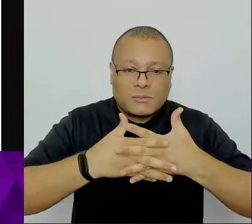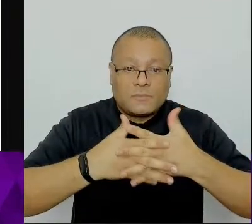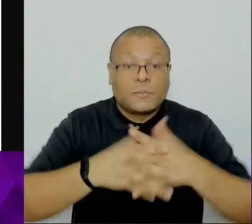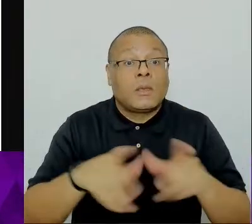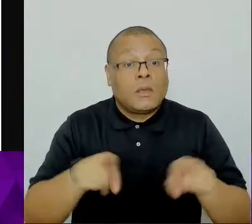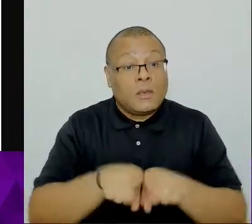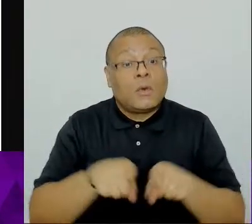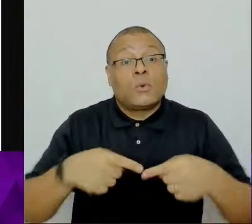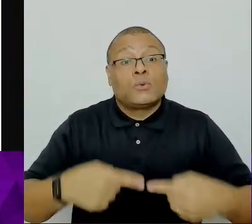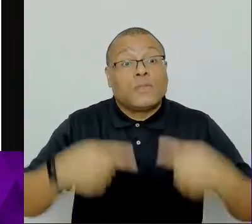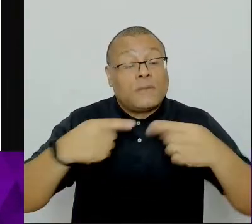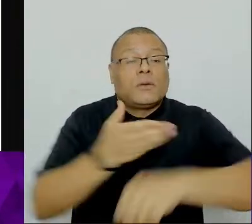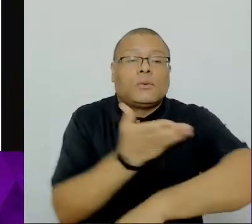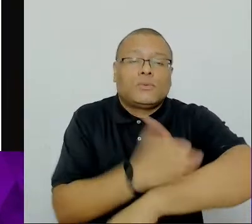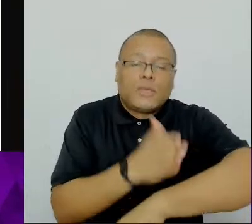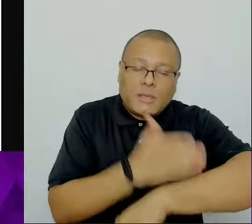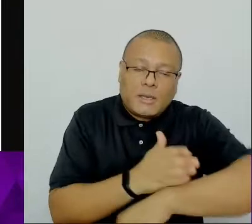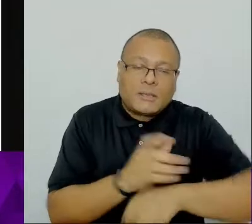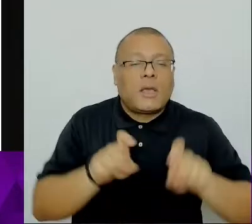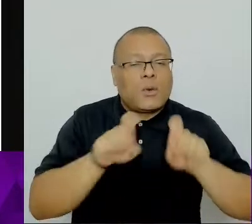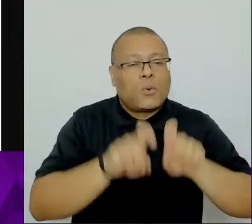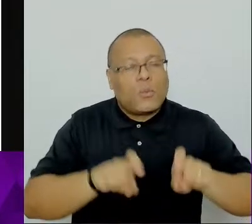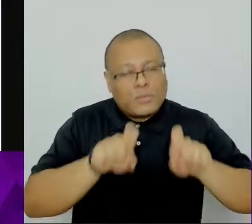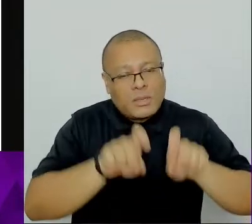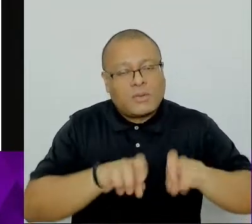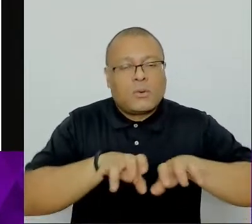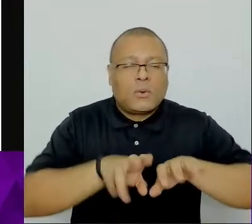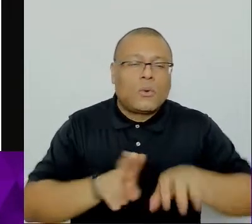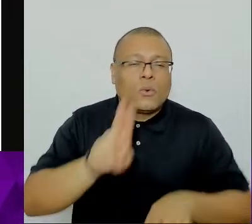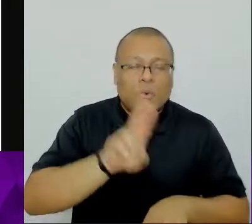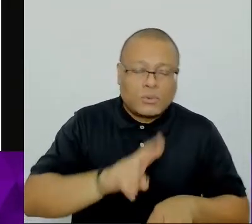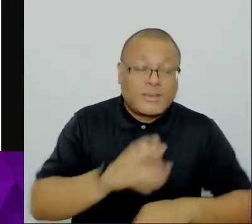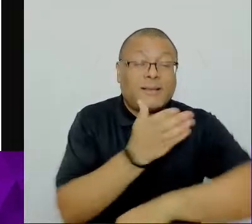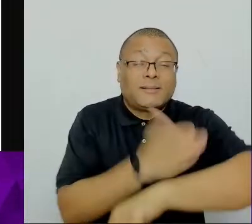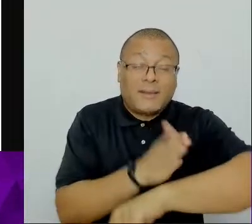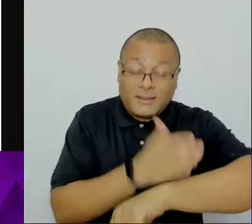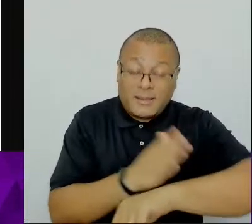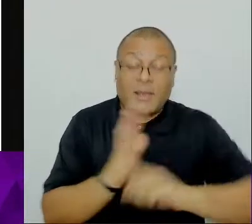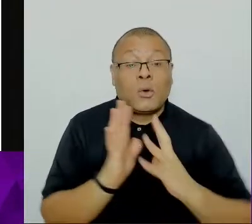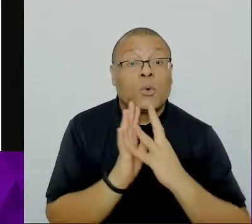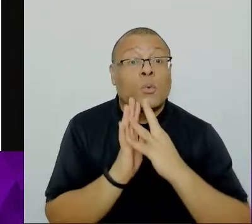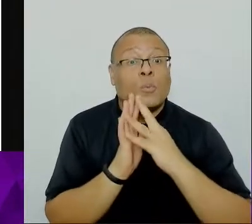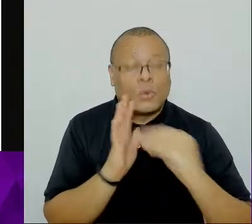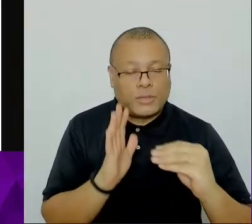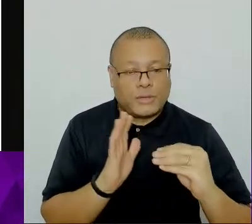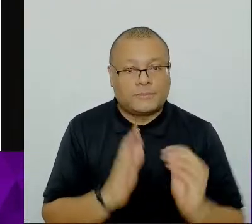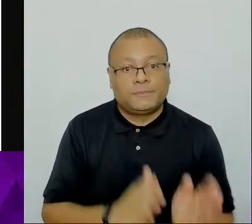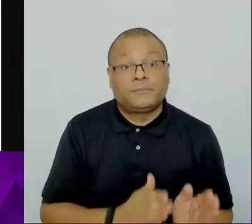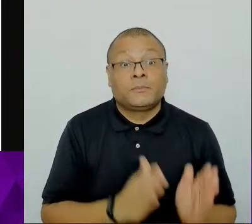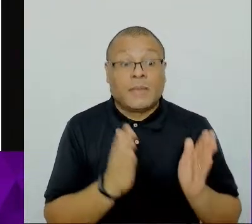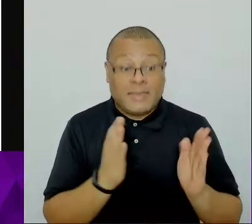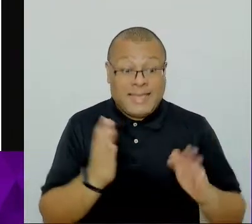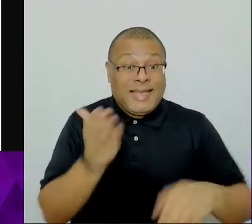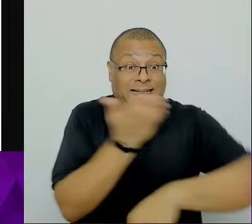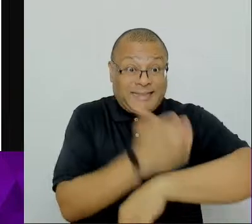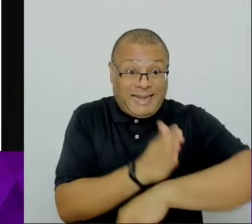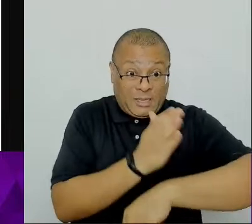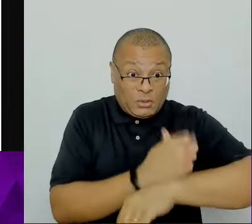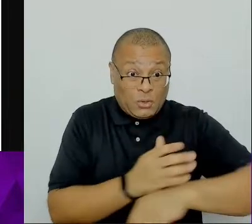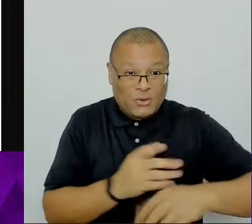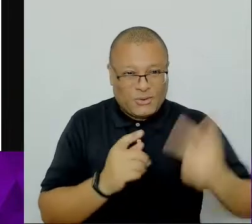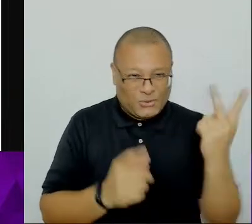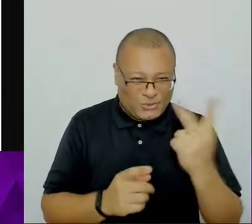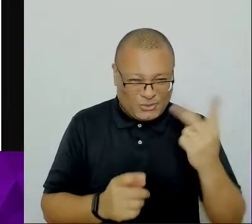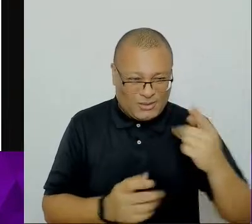desafio de treinar, o custo computacional e tudo mais, para treinar esses modelos. Treinado o modelo, vencido esses dois